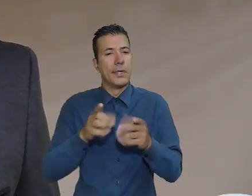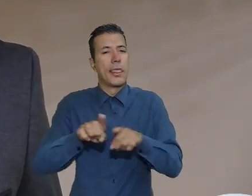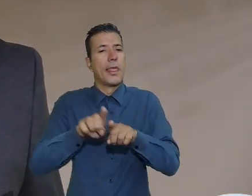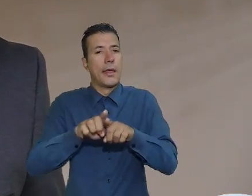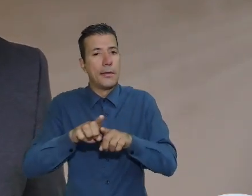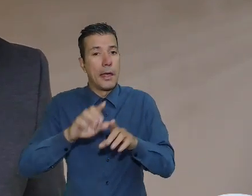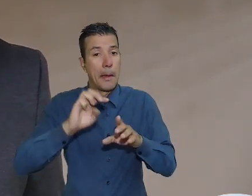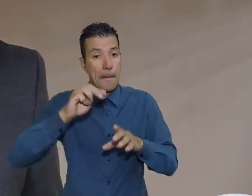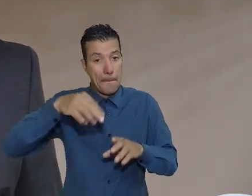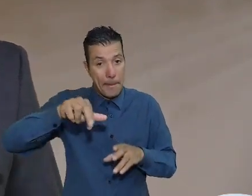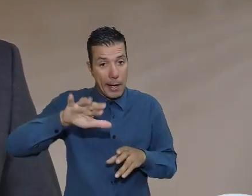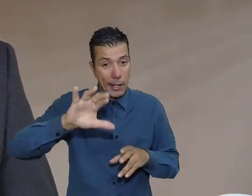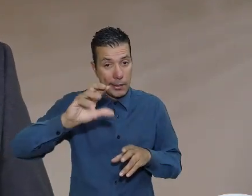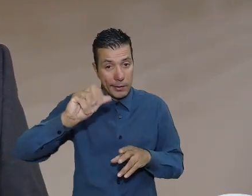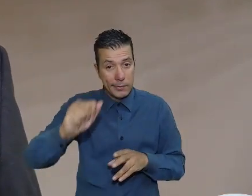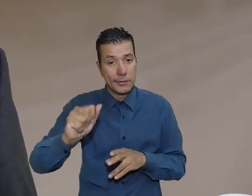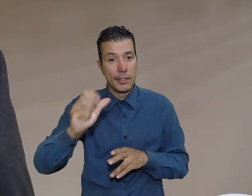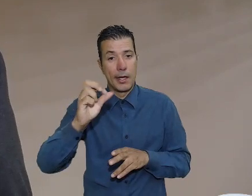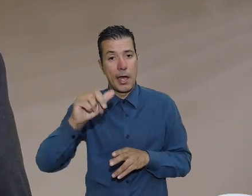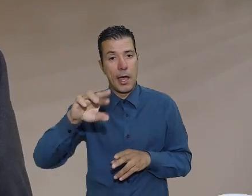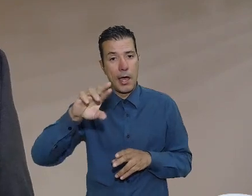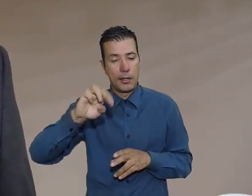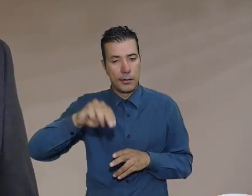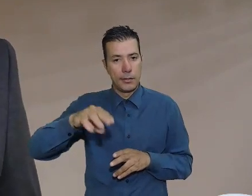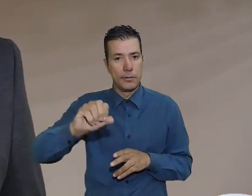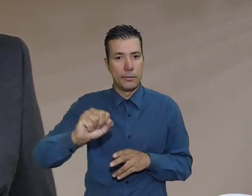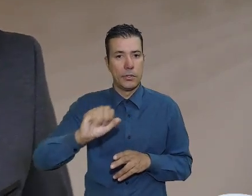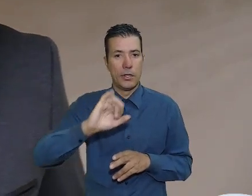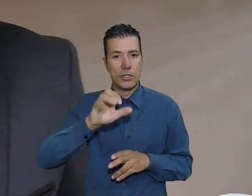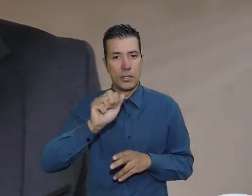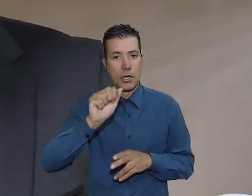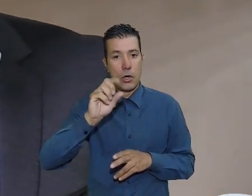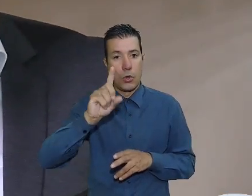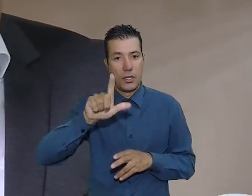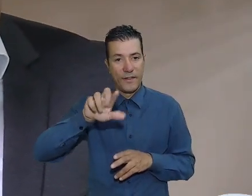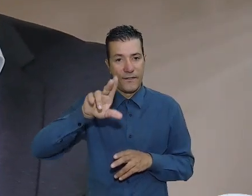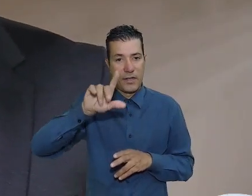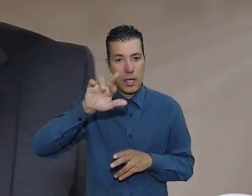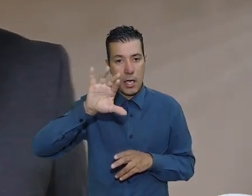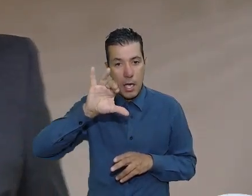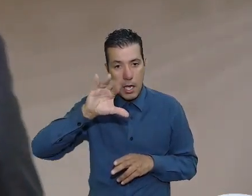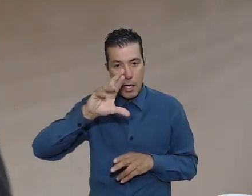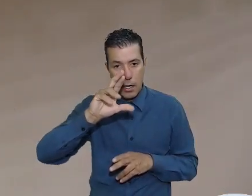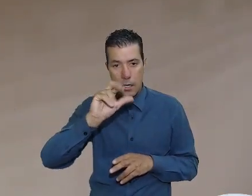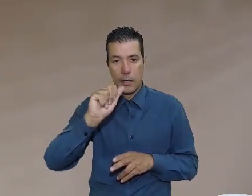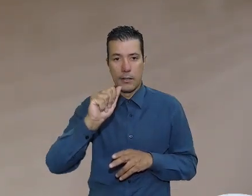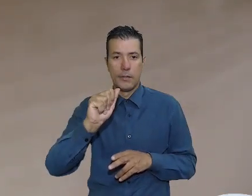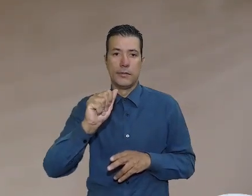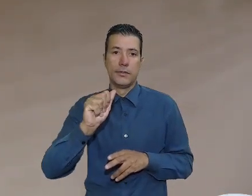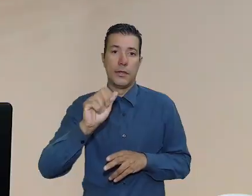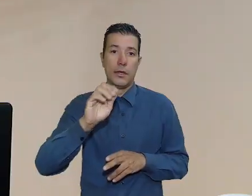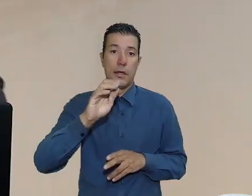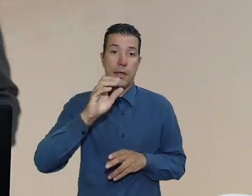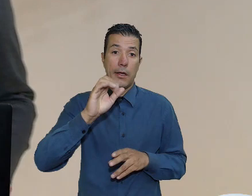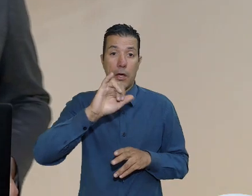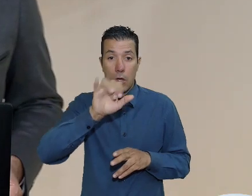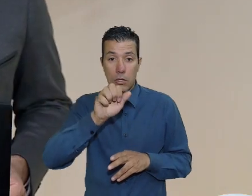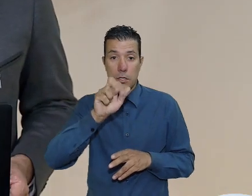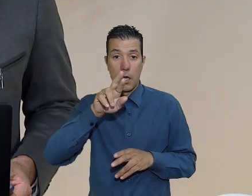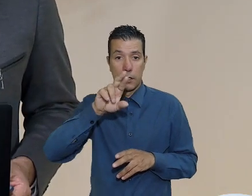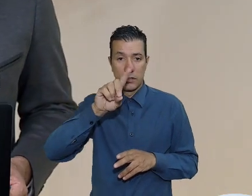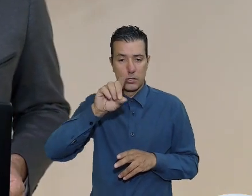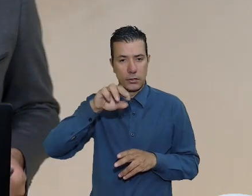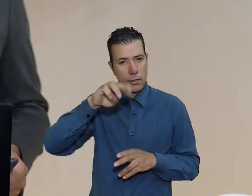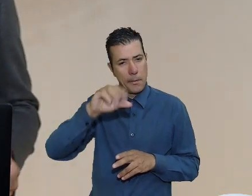a Maria do Carmo, do Jardim das Oliveiras. Também Deni Lobo, do Jardim Brasil. Temos